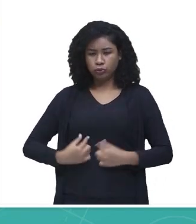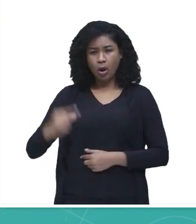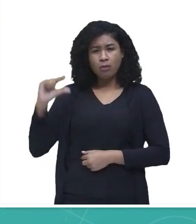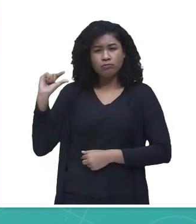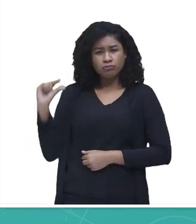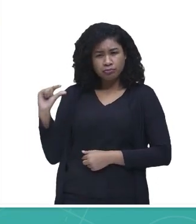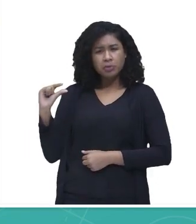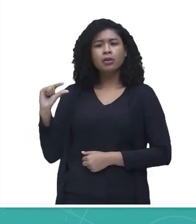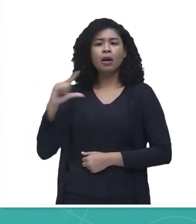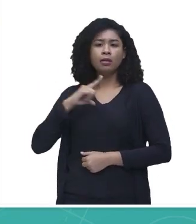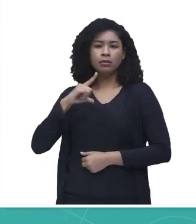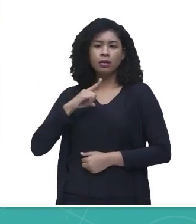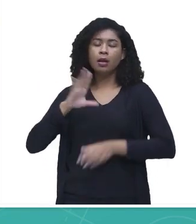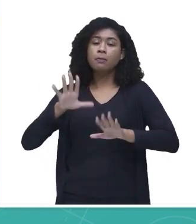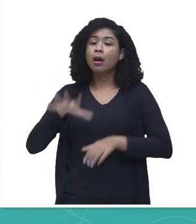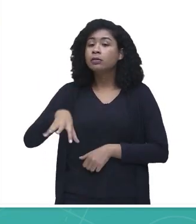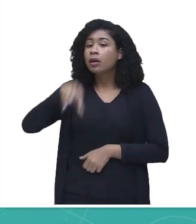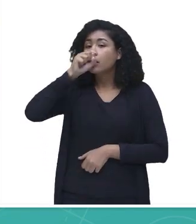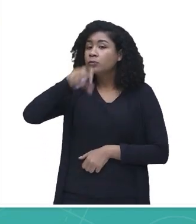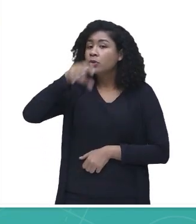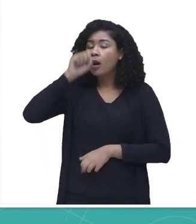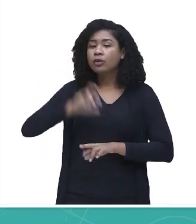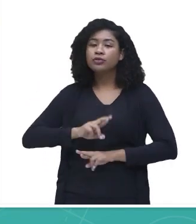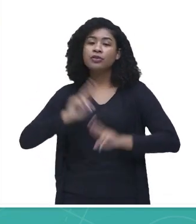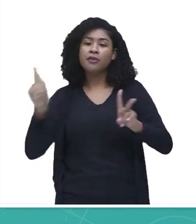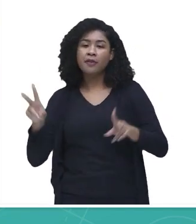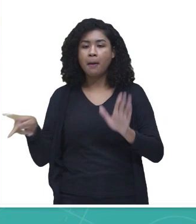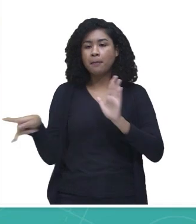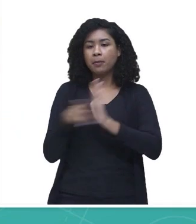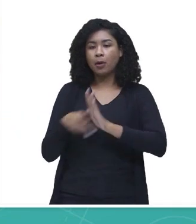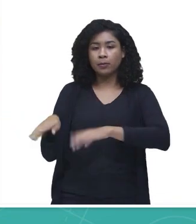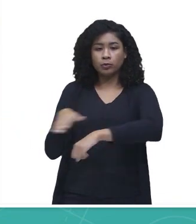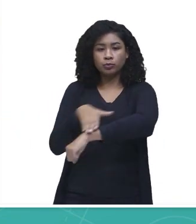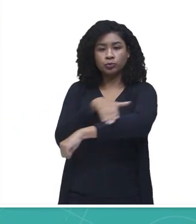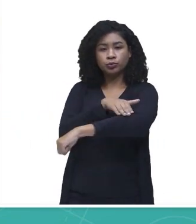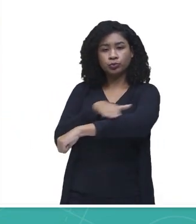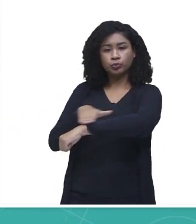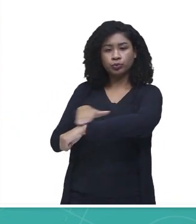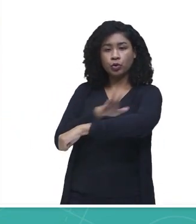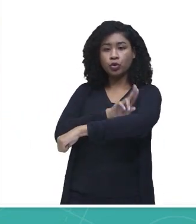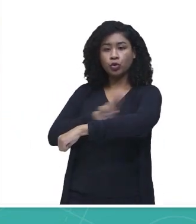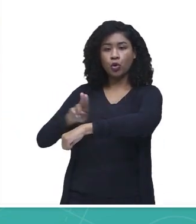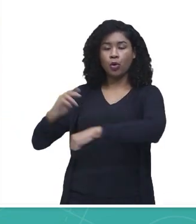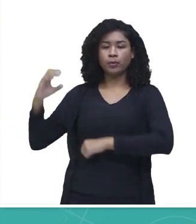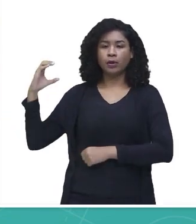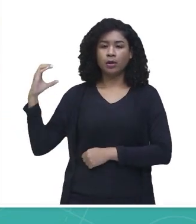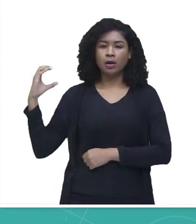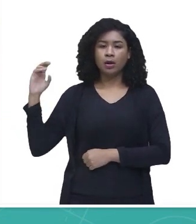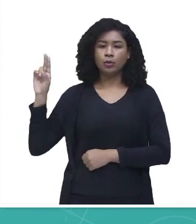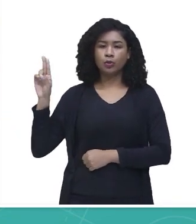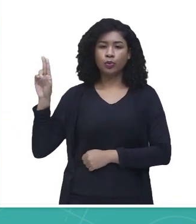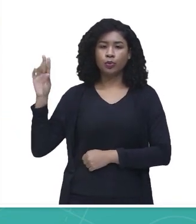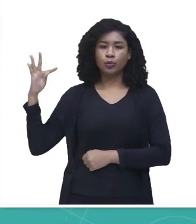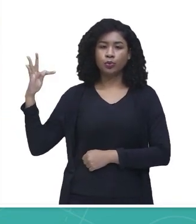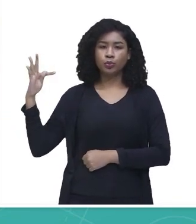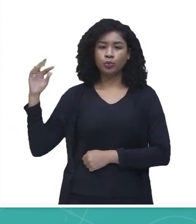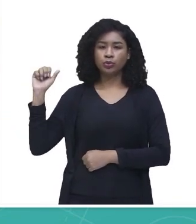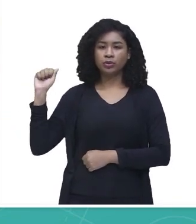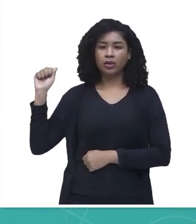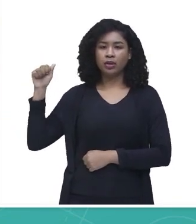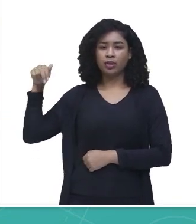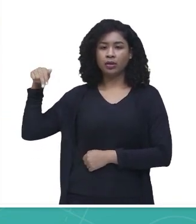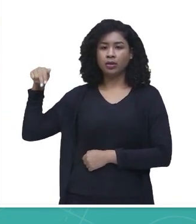a sua respiração de forma cutânea, tá? Cutânea. ou seja,